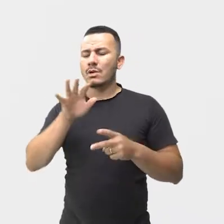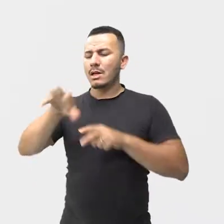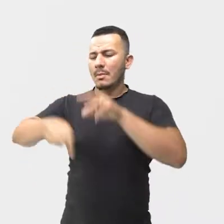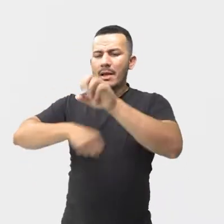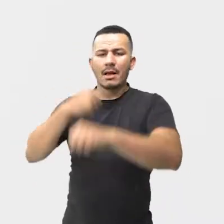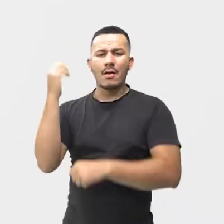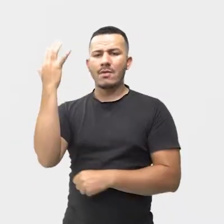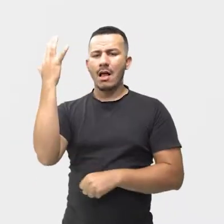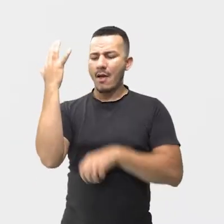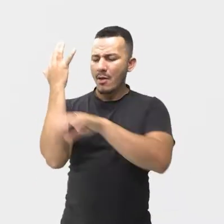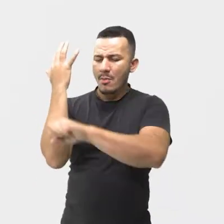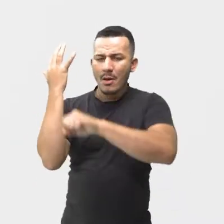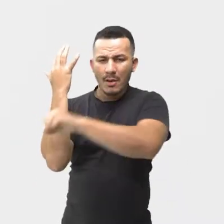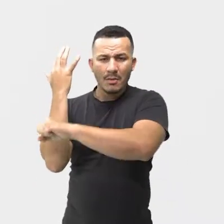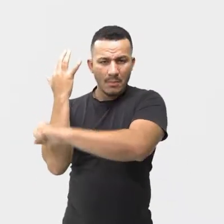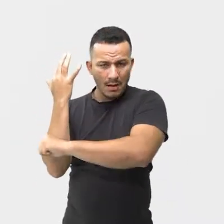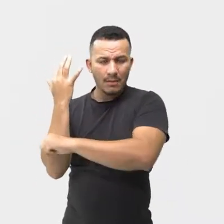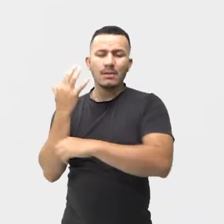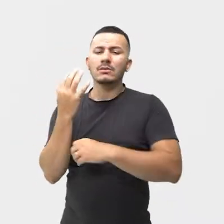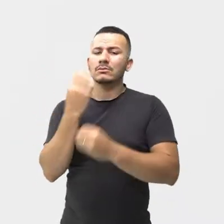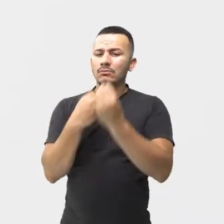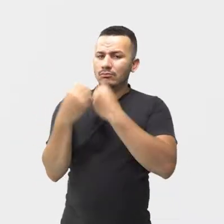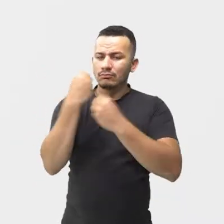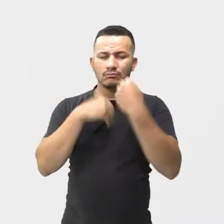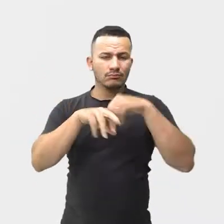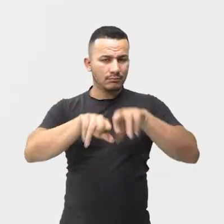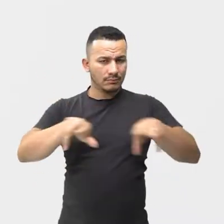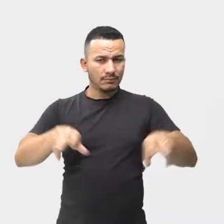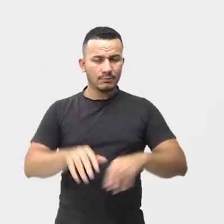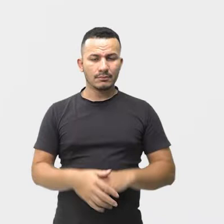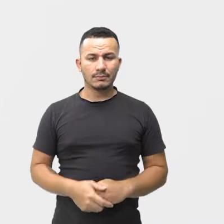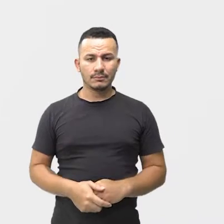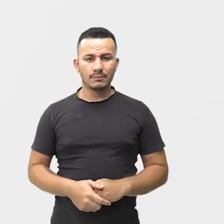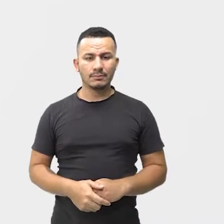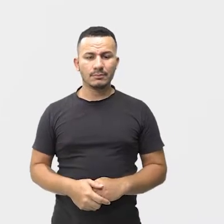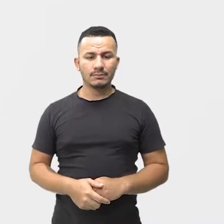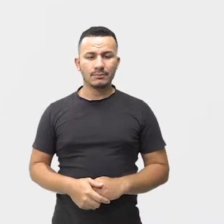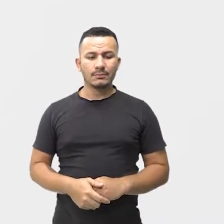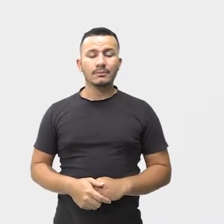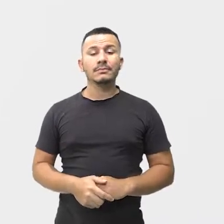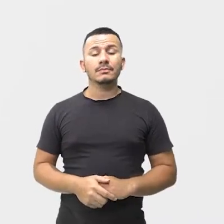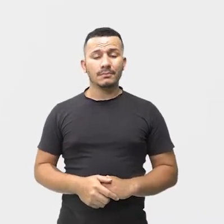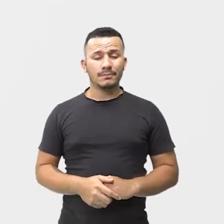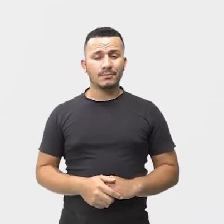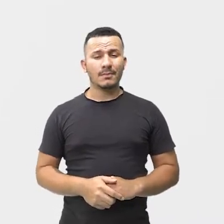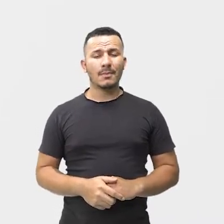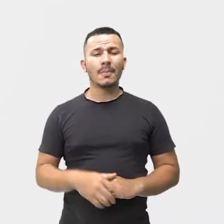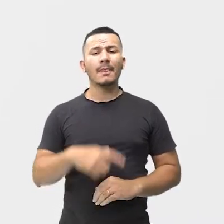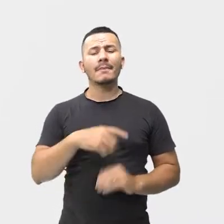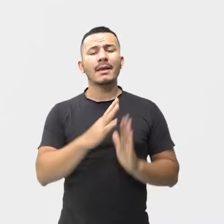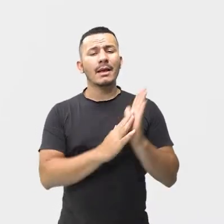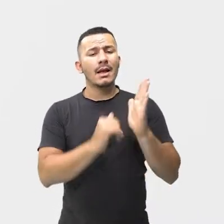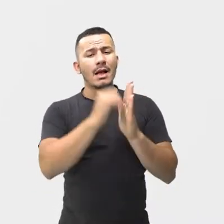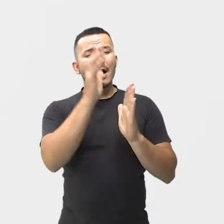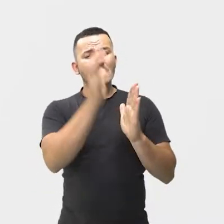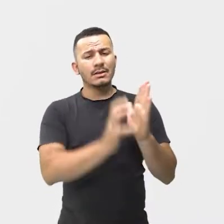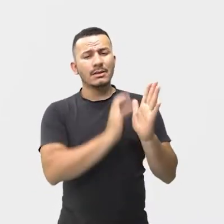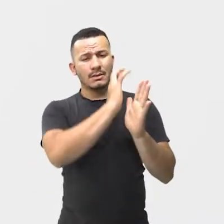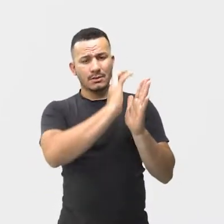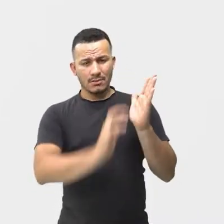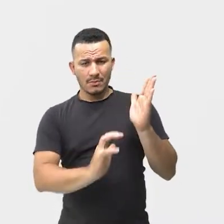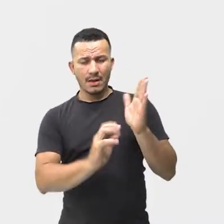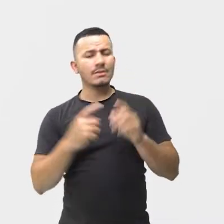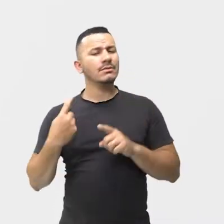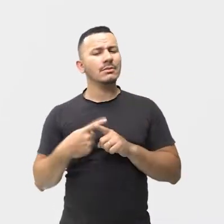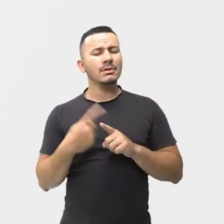frutas, né, desses alimentos. Então, e a arte rupestre, ou seja, eles produziam suas pinturas